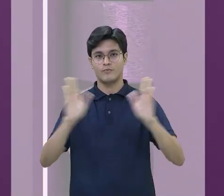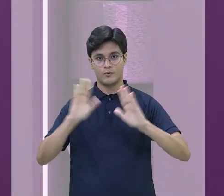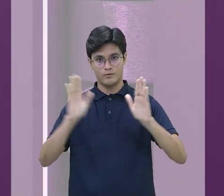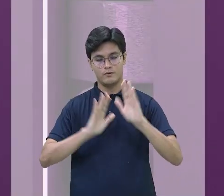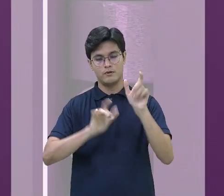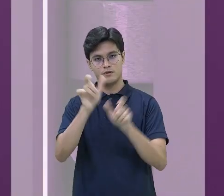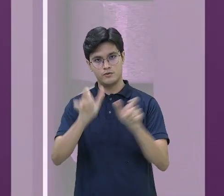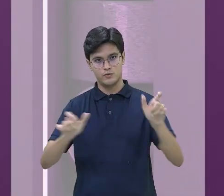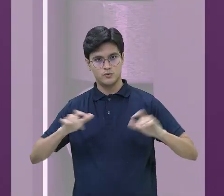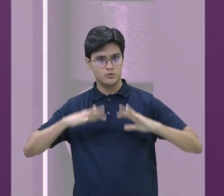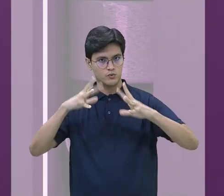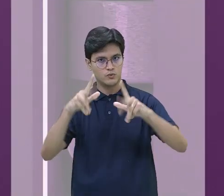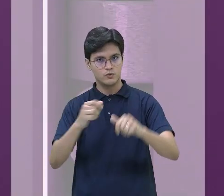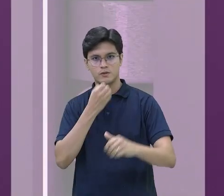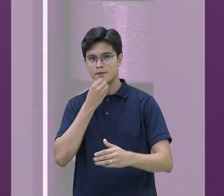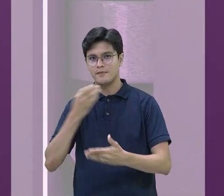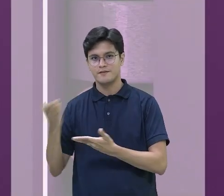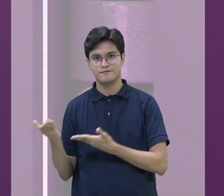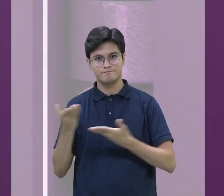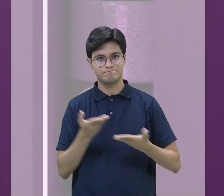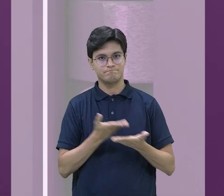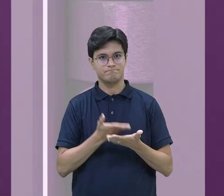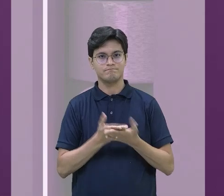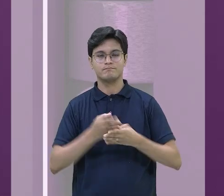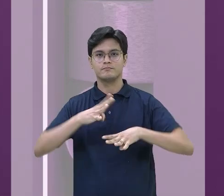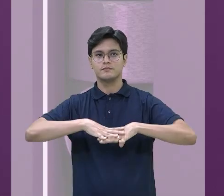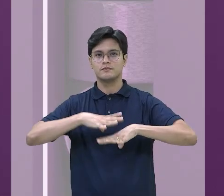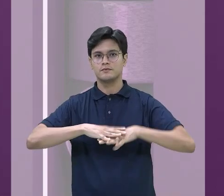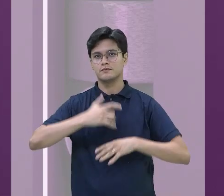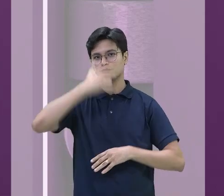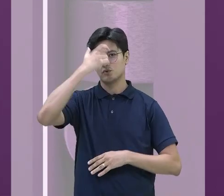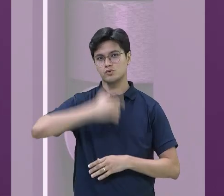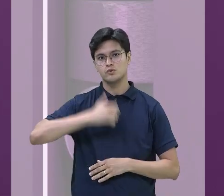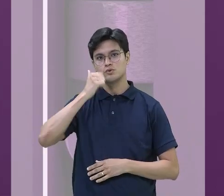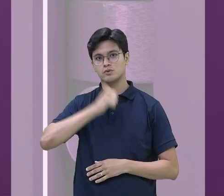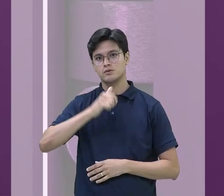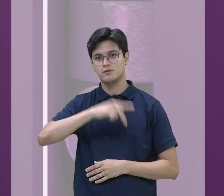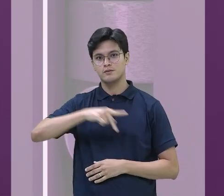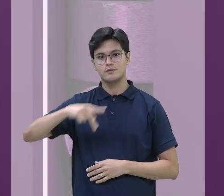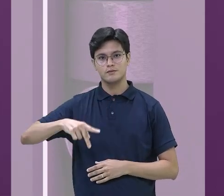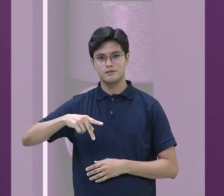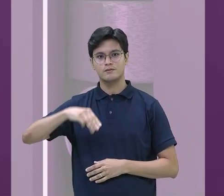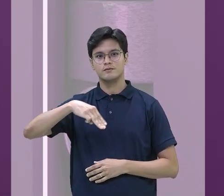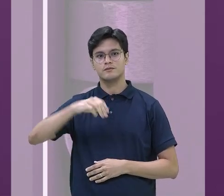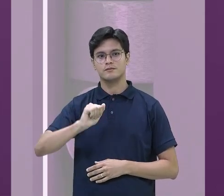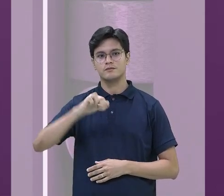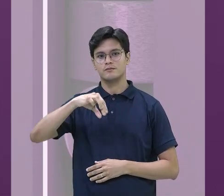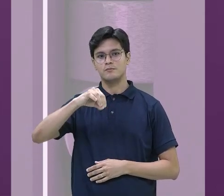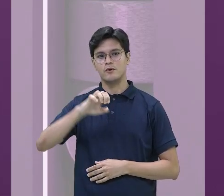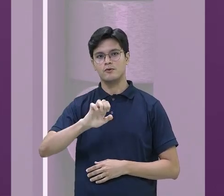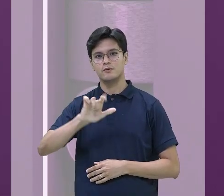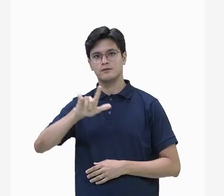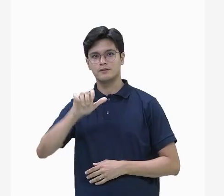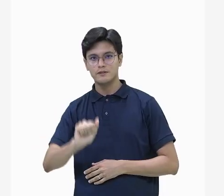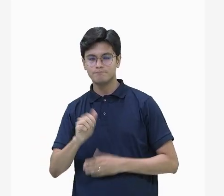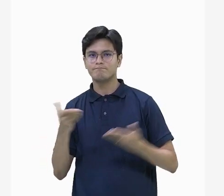todos, bem-vindos à nossa aula de matemática. Eu sou a professora Manuela Franco e agora vamos ver o tema da nossa